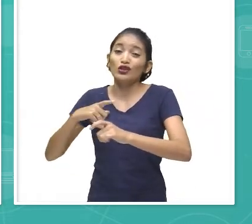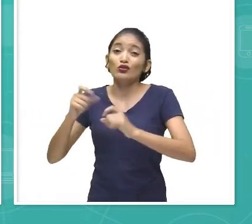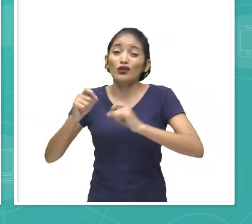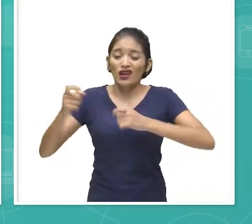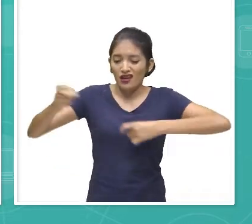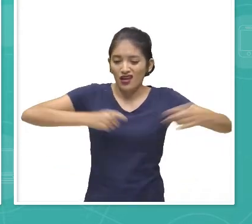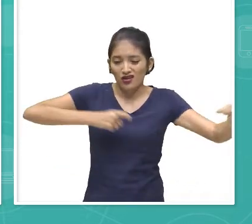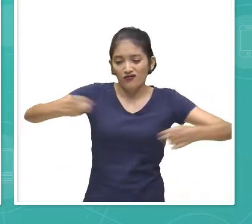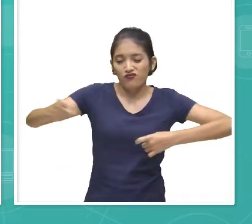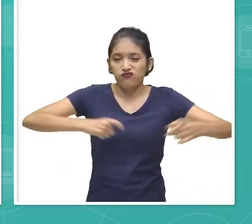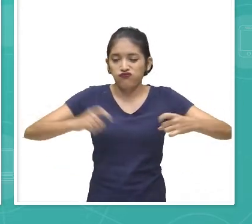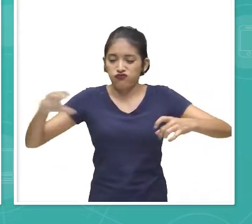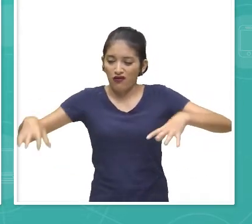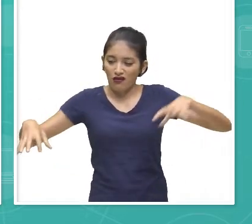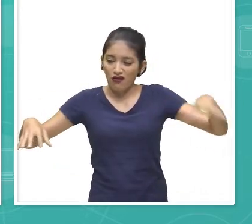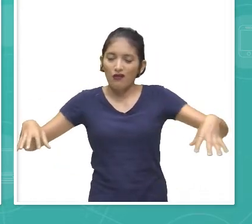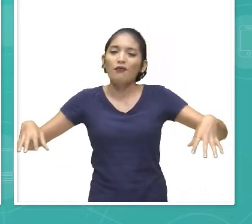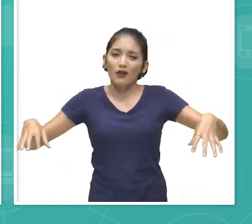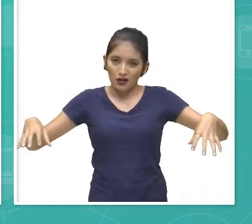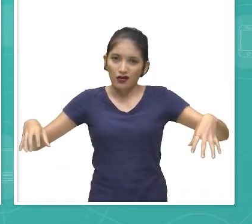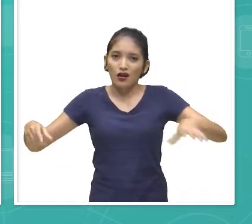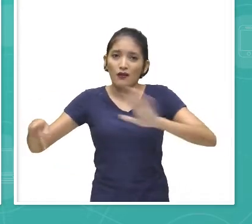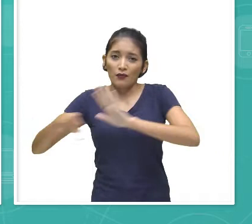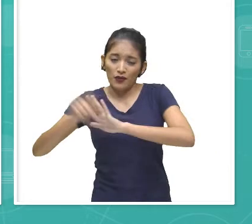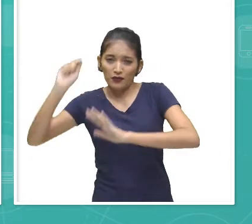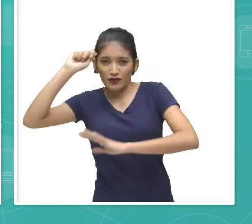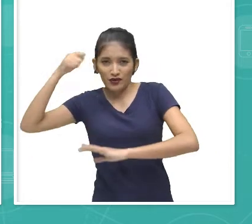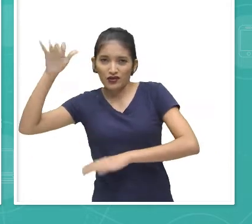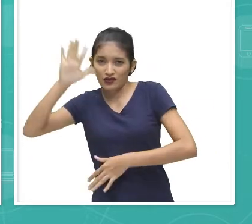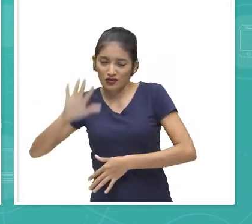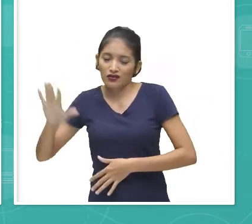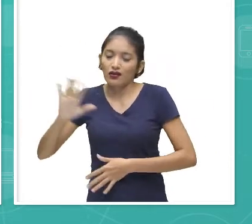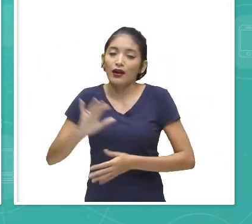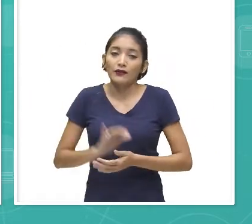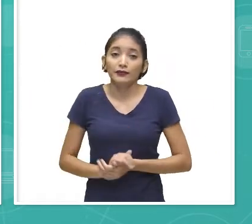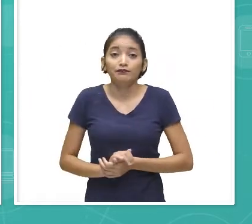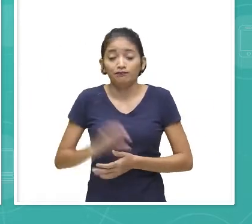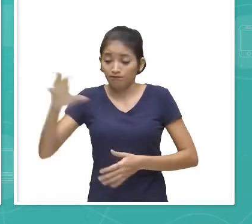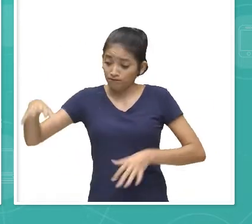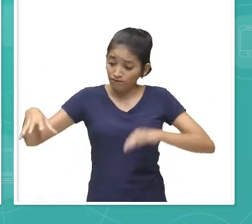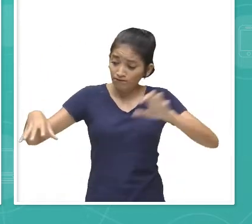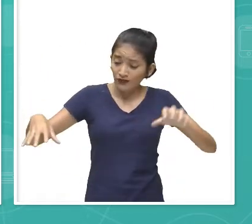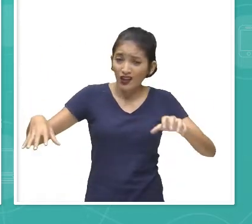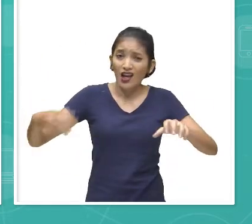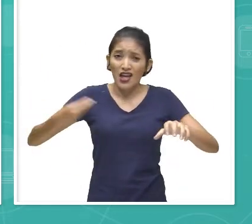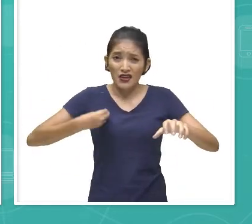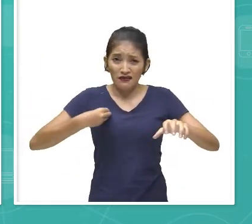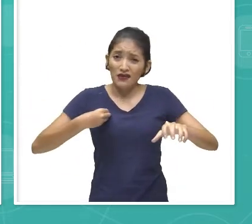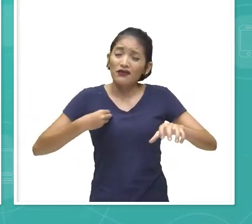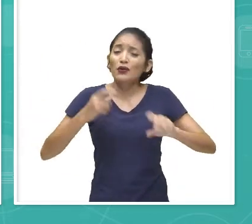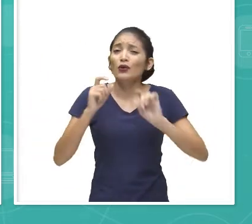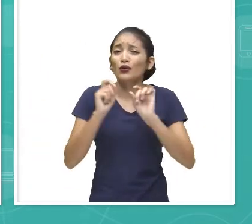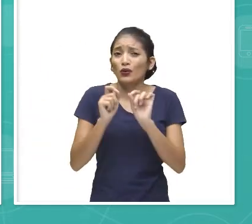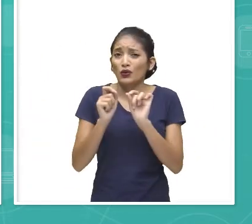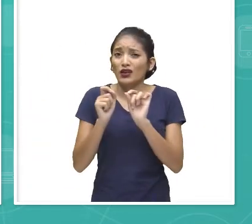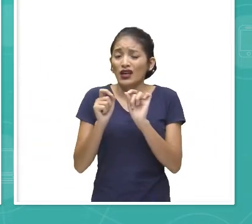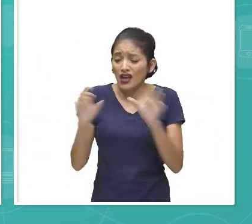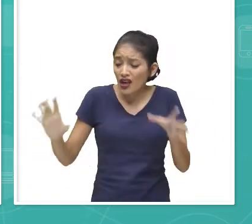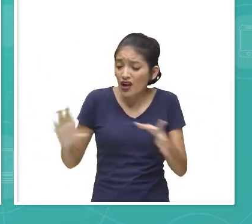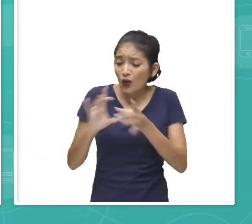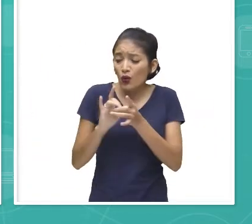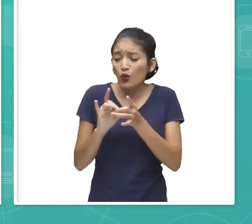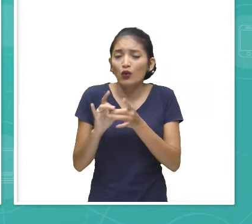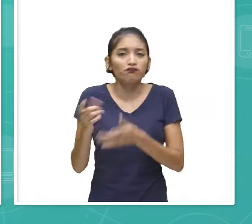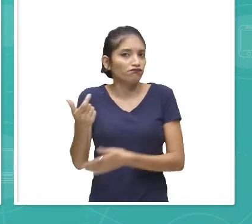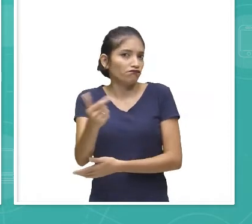que existiam entre as nações africanas. Isso mesmo. Essas nações, elas não viviam totalmente ali em harmonia.